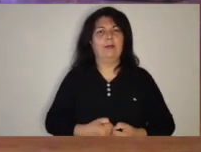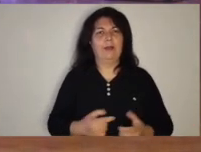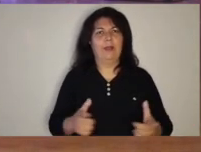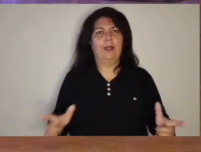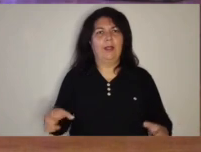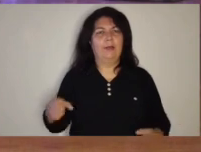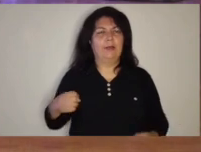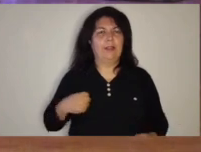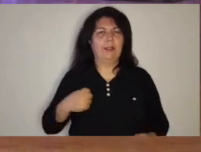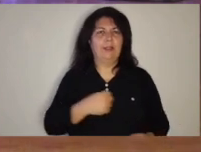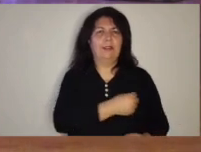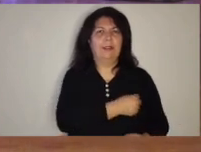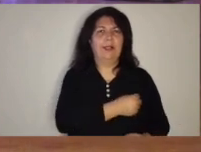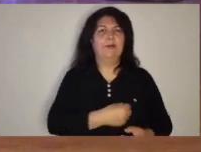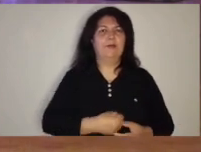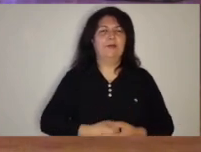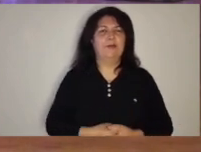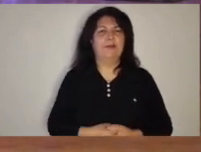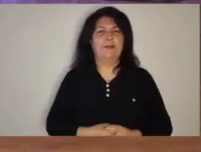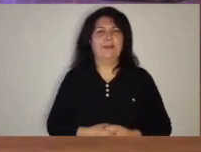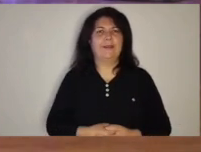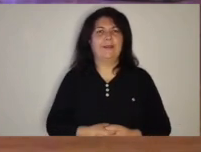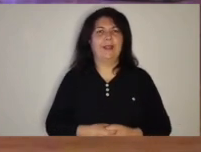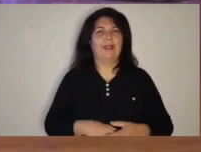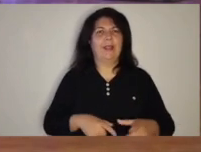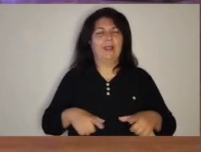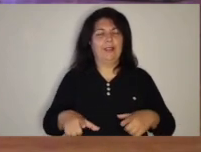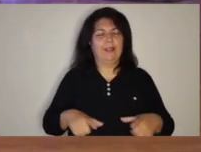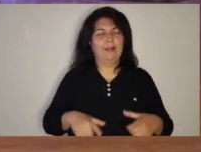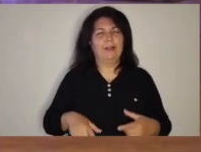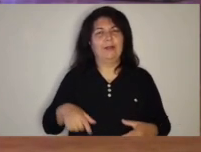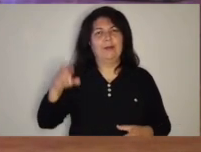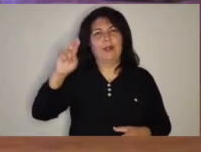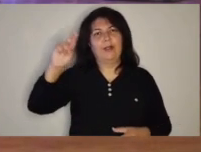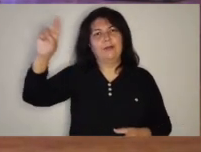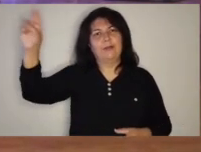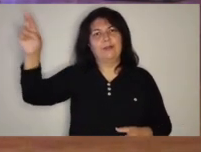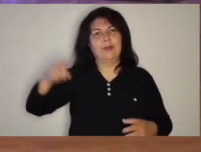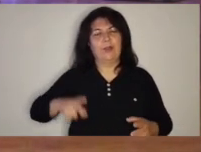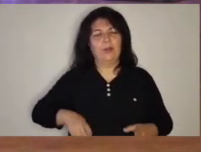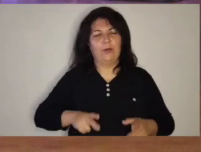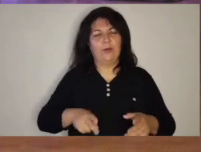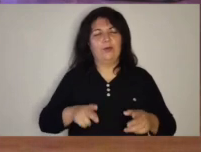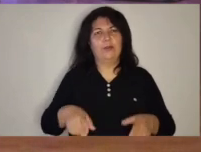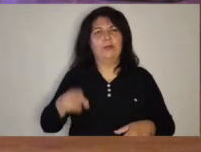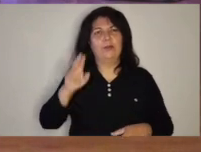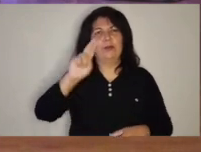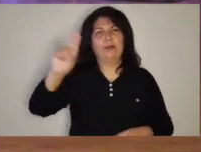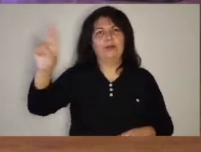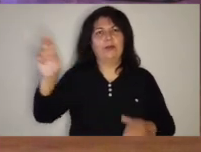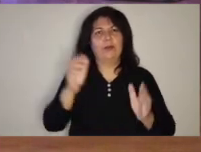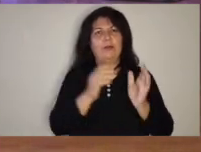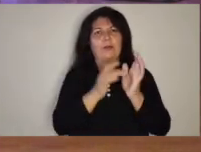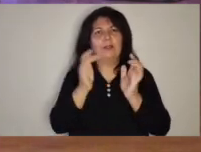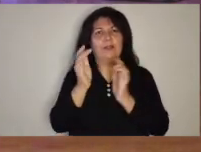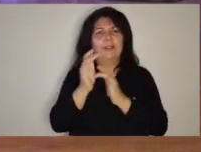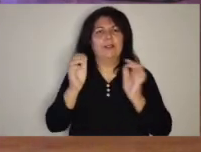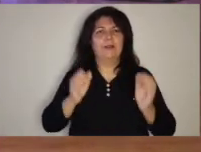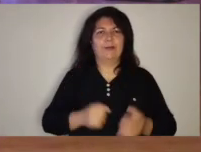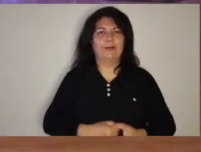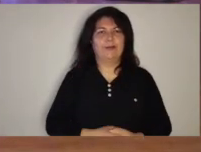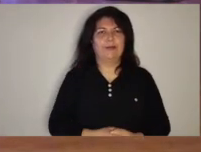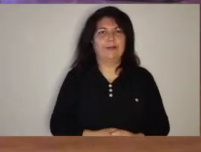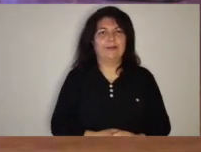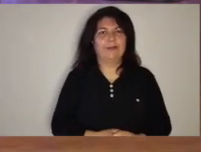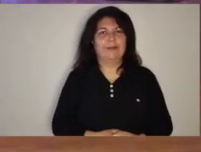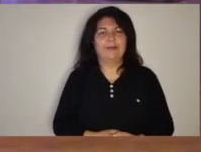mais importante, nós sabemos que o Senhor vai abrir portas de emprego e vai dar condições para que ele possa dizimar na sua casa e que a